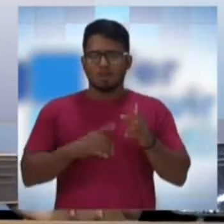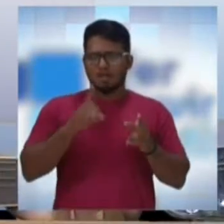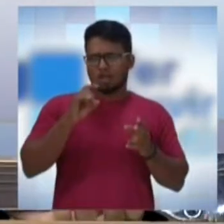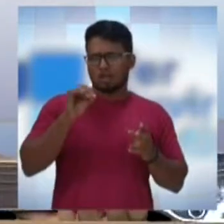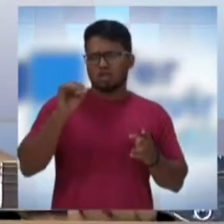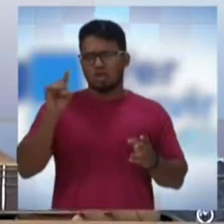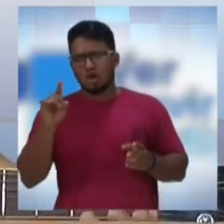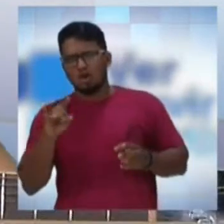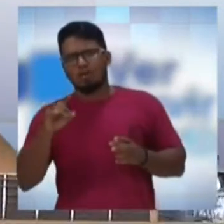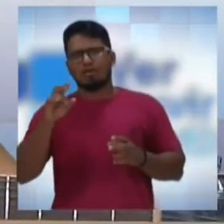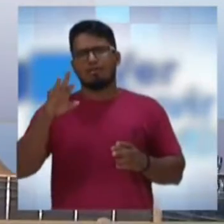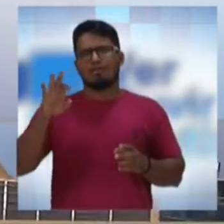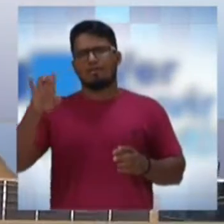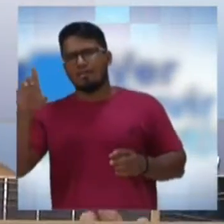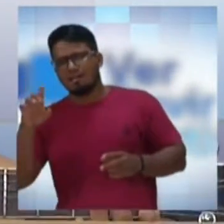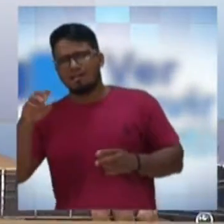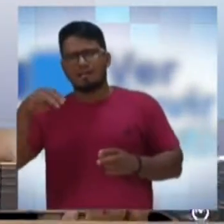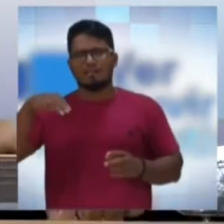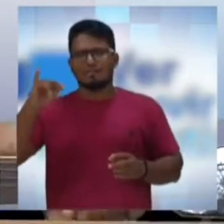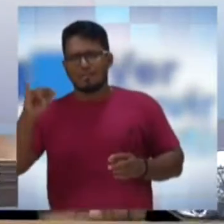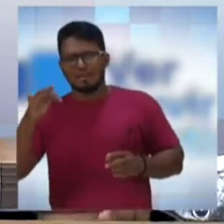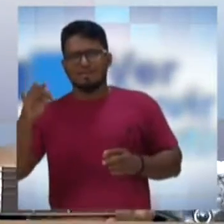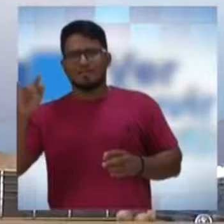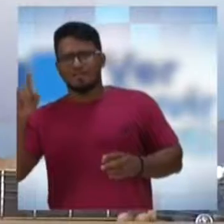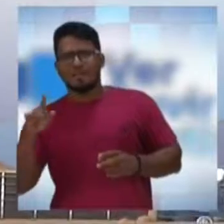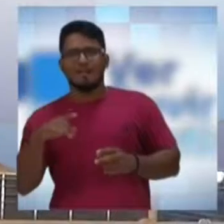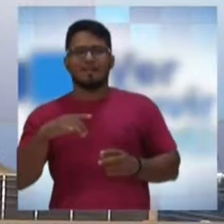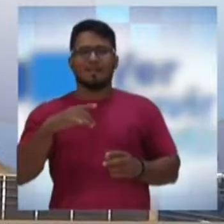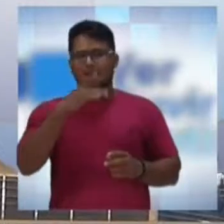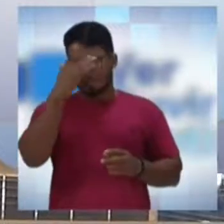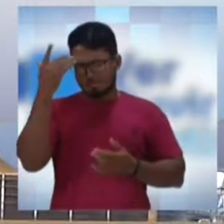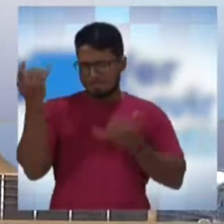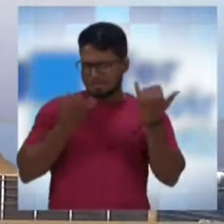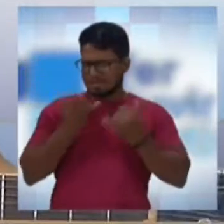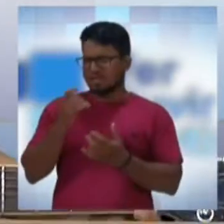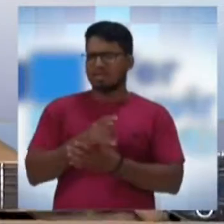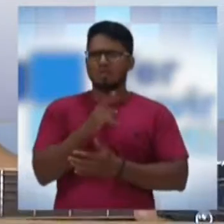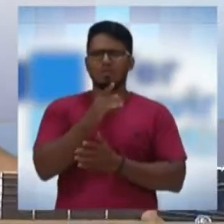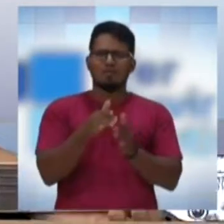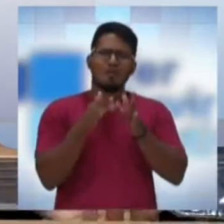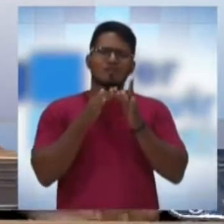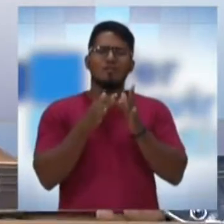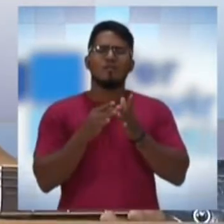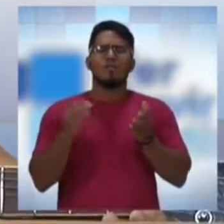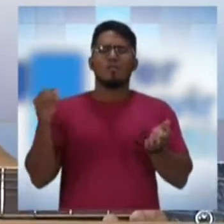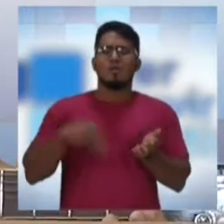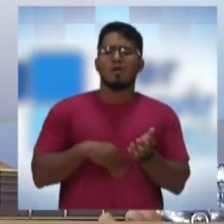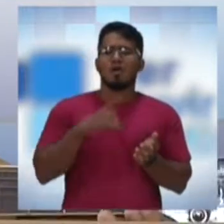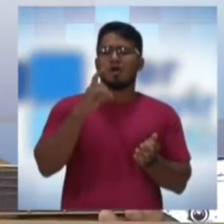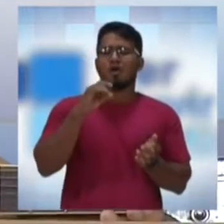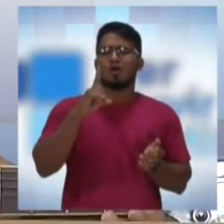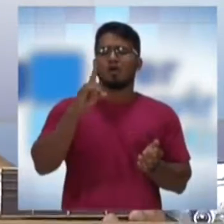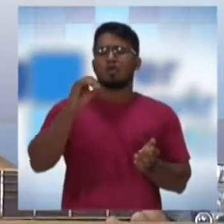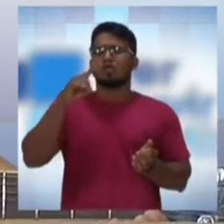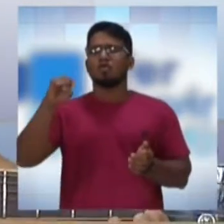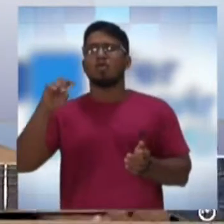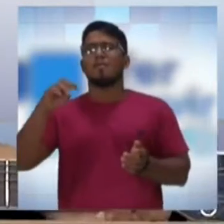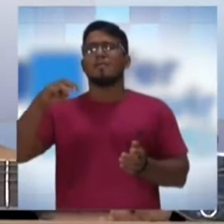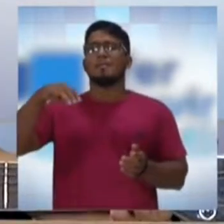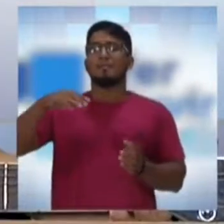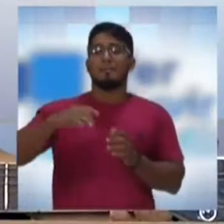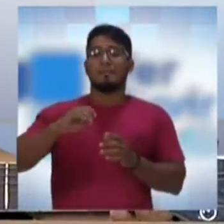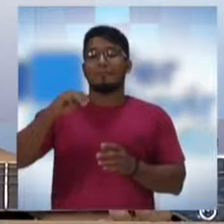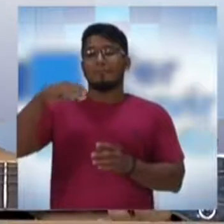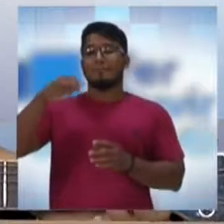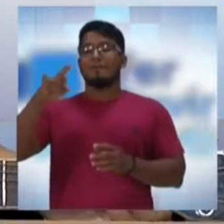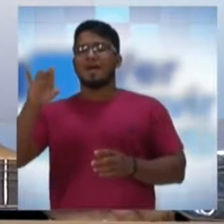dó, ré, mi, fá, aqui em Teresina. Às vezes a pessoa diz assim, por favor, coloque dó maior pra mim. O que é